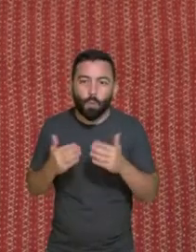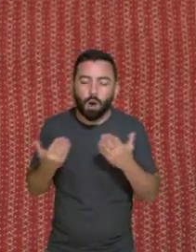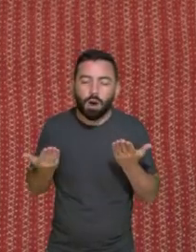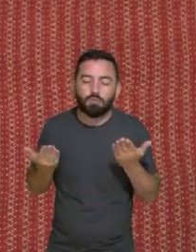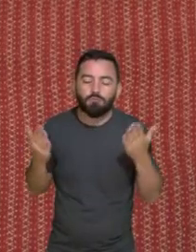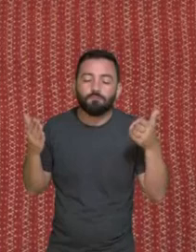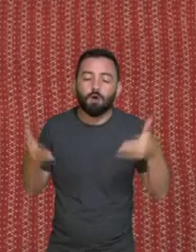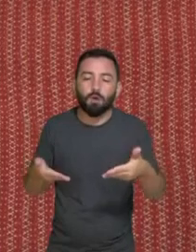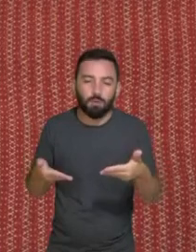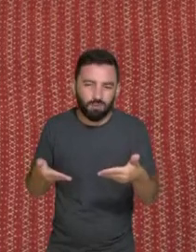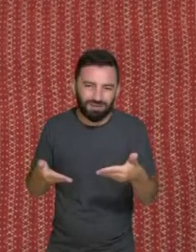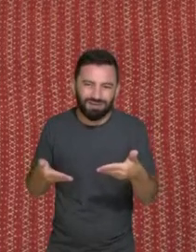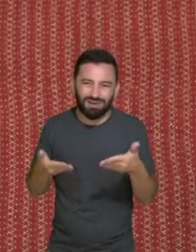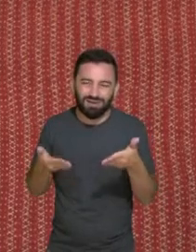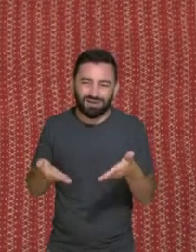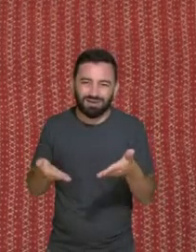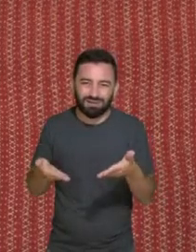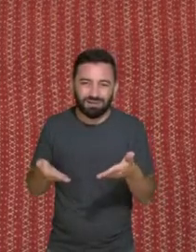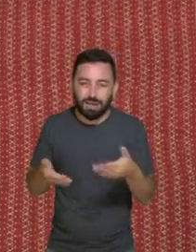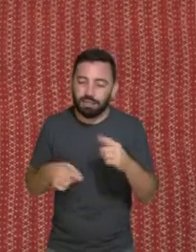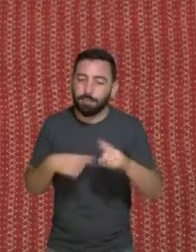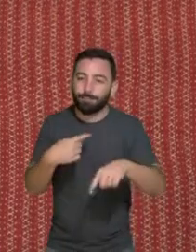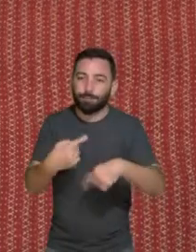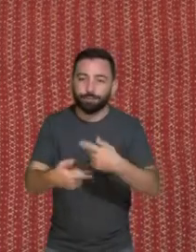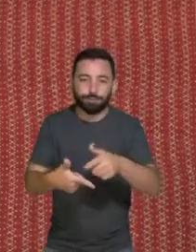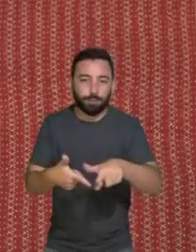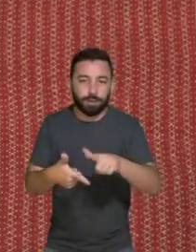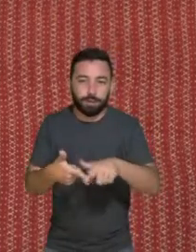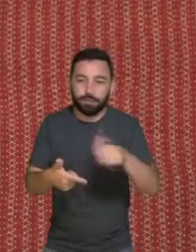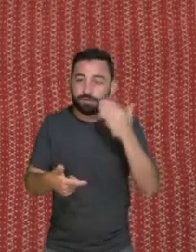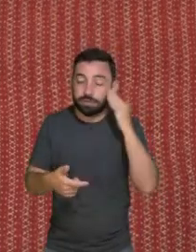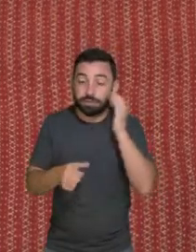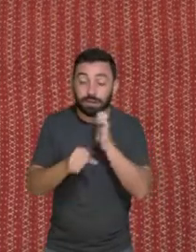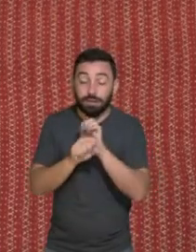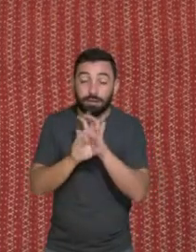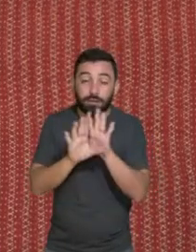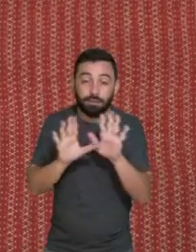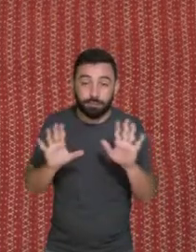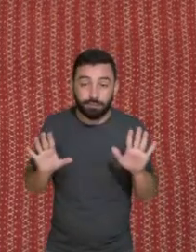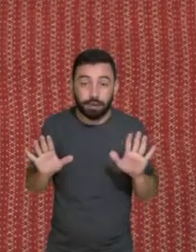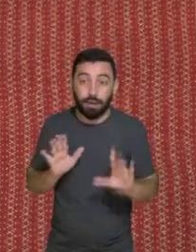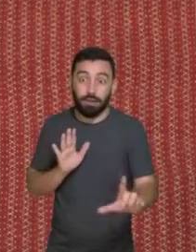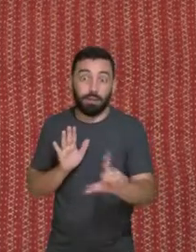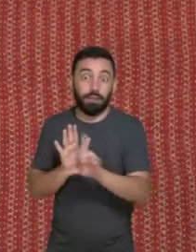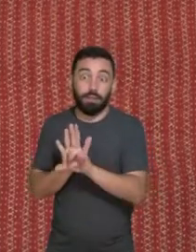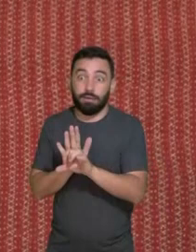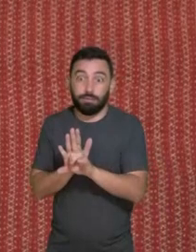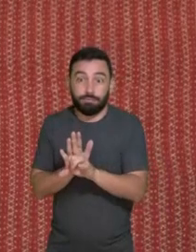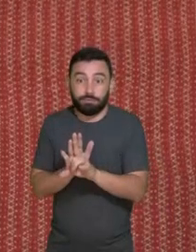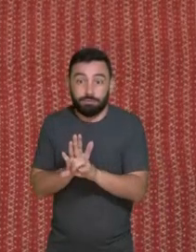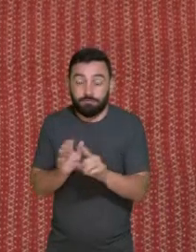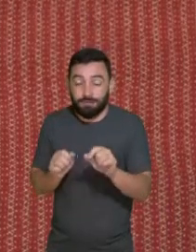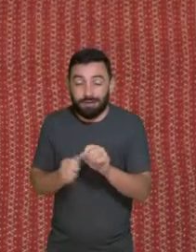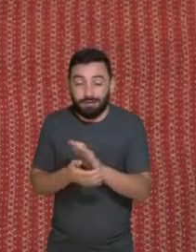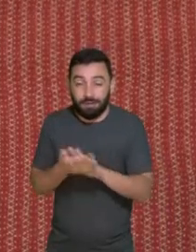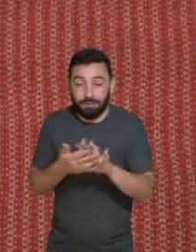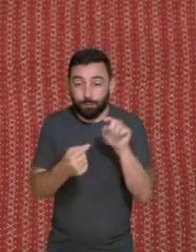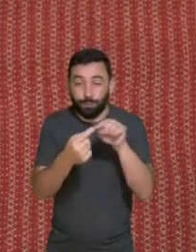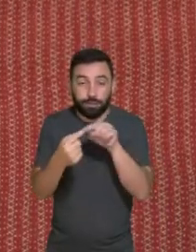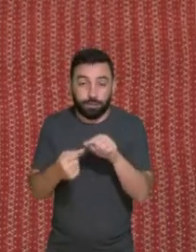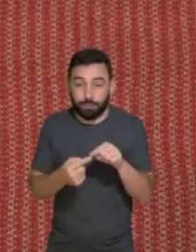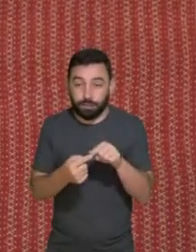proibição, para que não se tenha problemas de interpretação e depois vire uma lei inócua que não se aplique